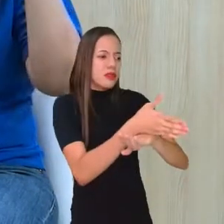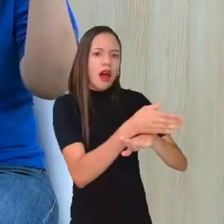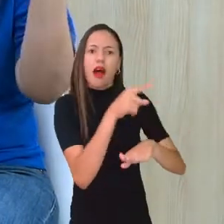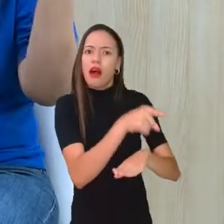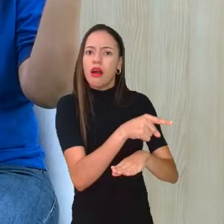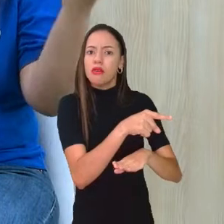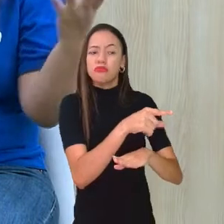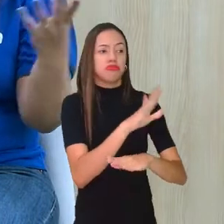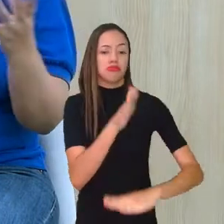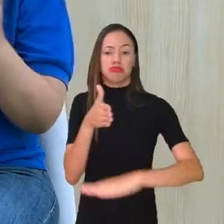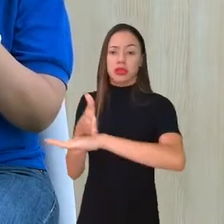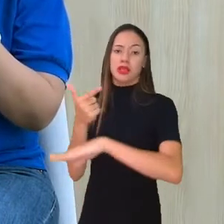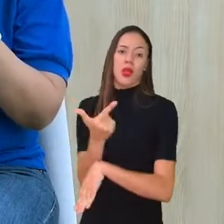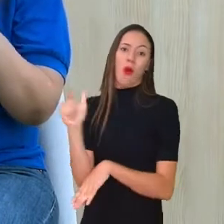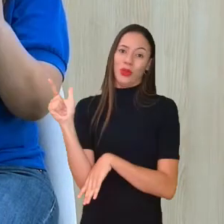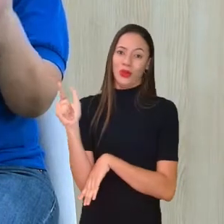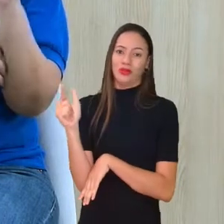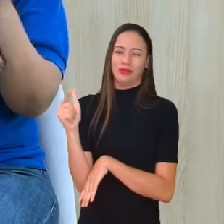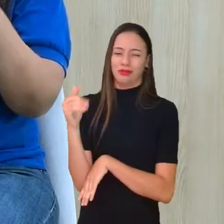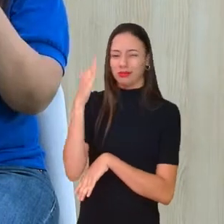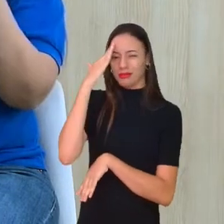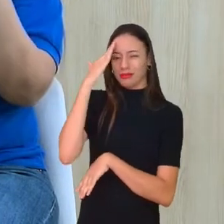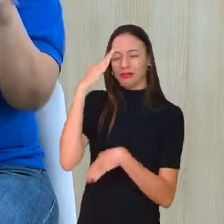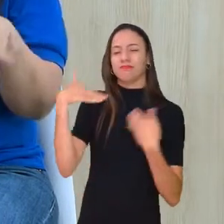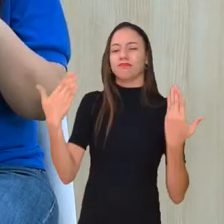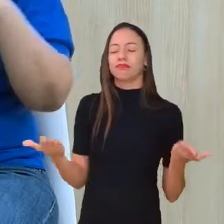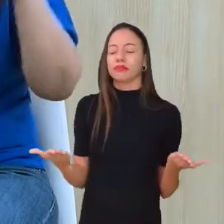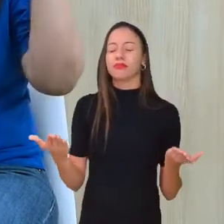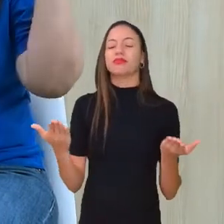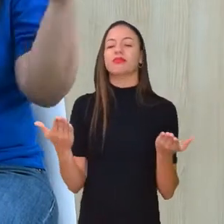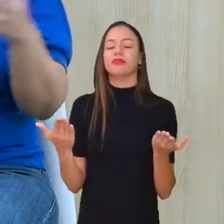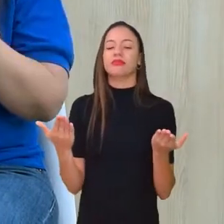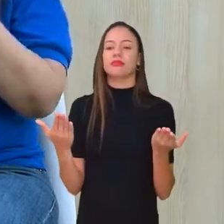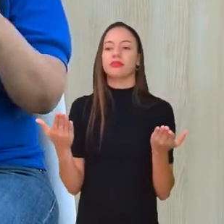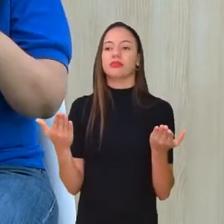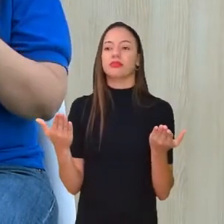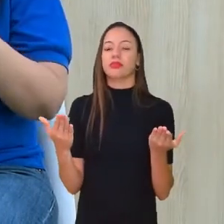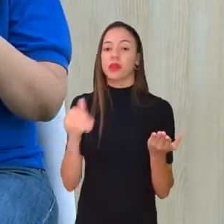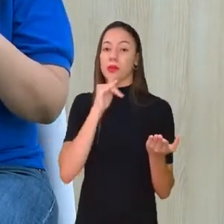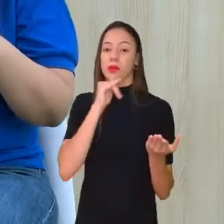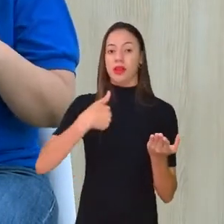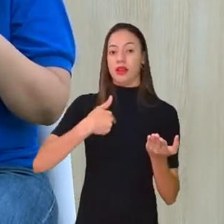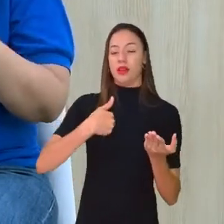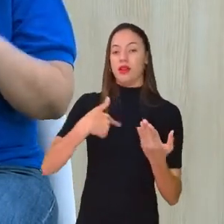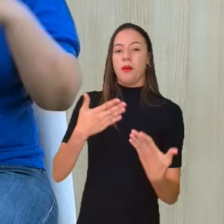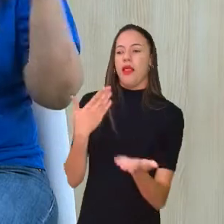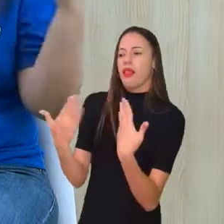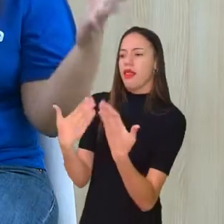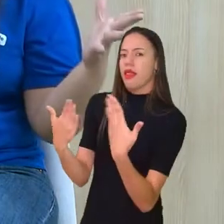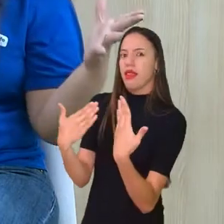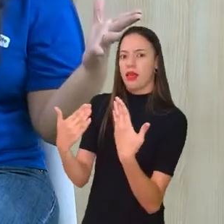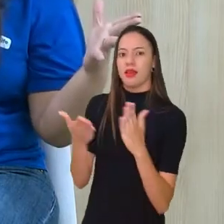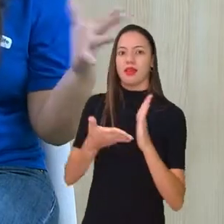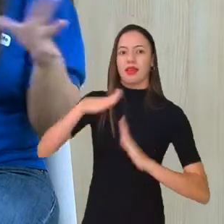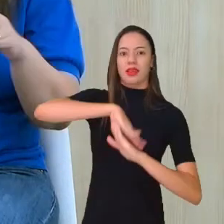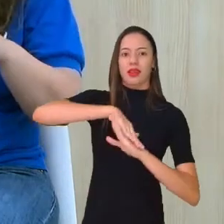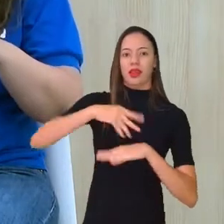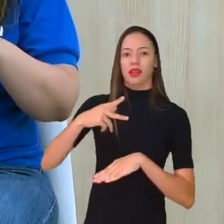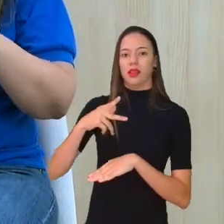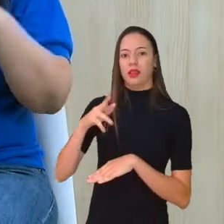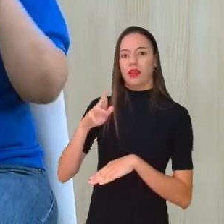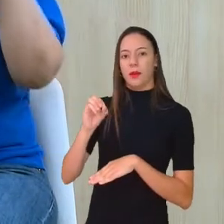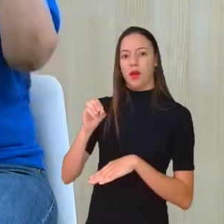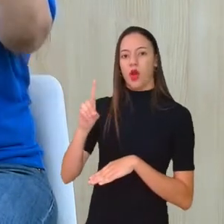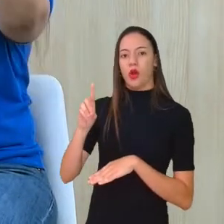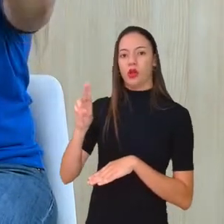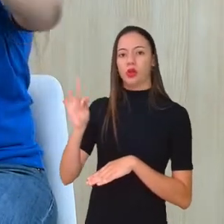consegue acessar por outro, não é, Tiago? Então, quando me comuniquei aqui, a gente se comunicou com o nosso produtor Jonas pelo